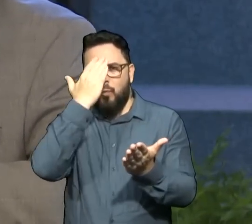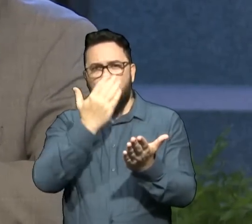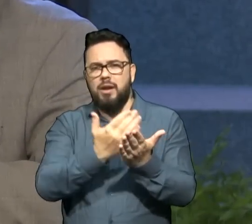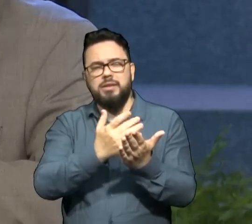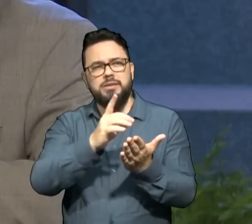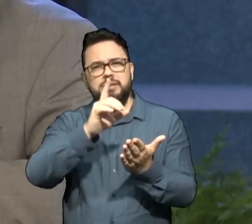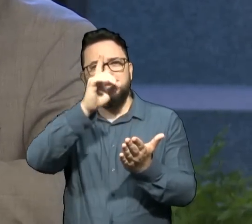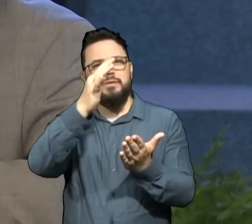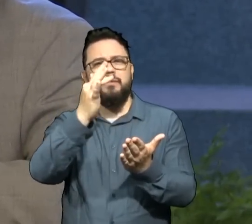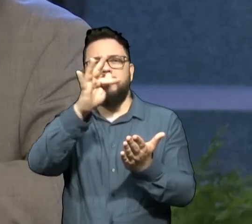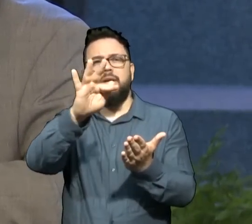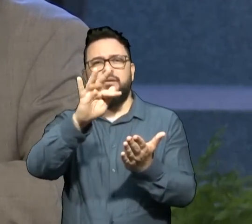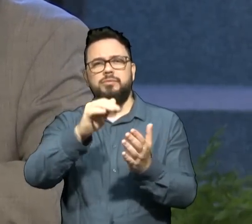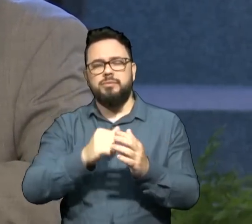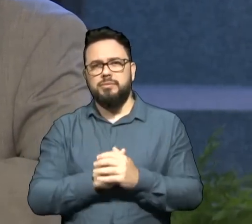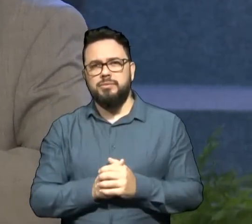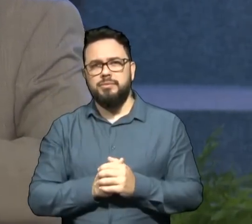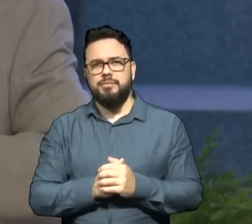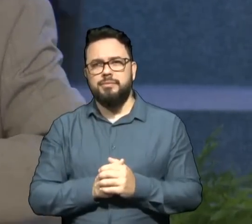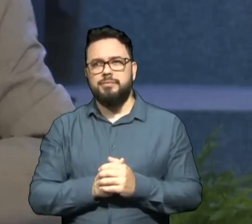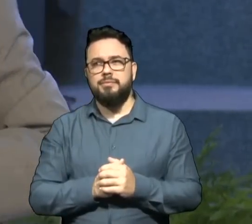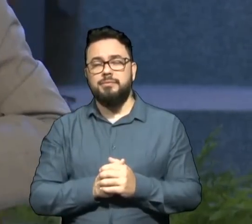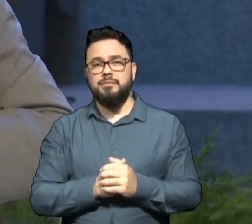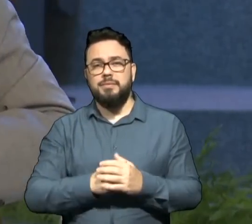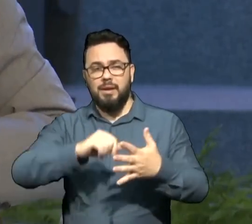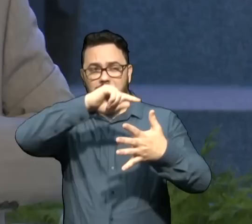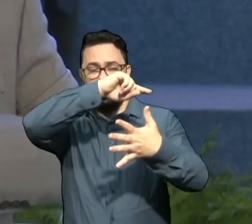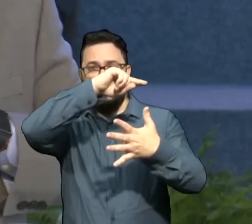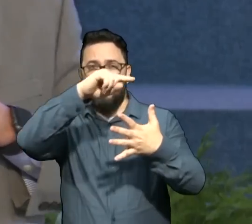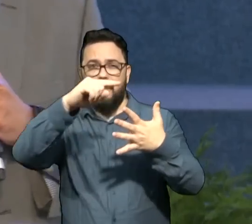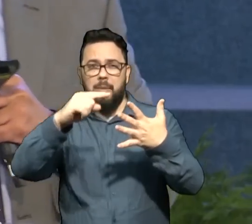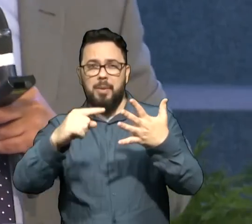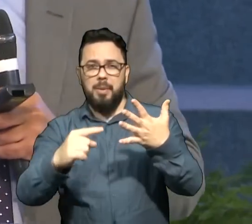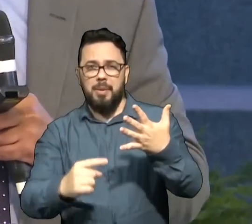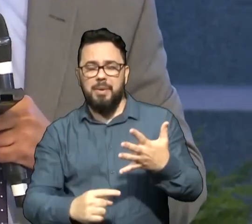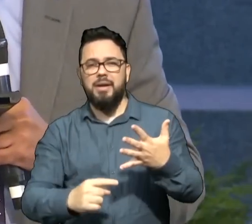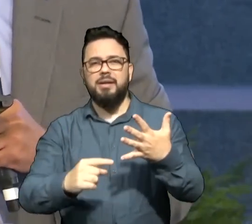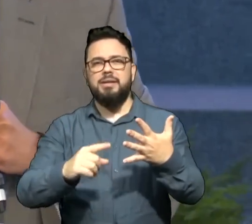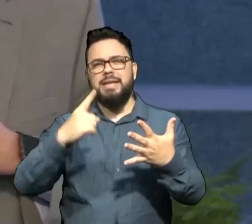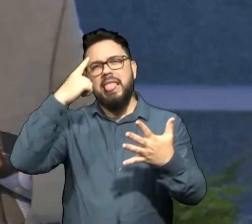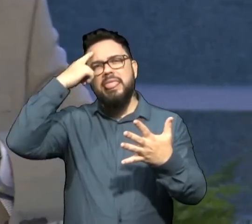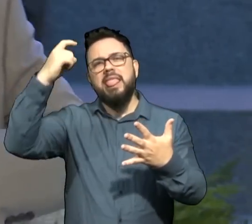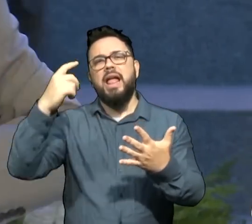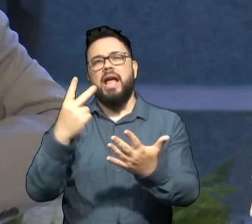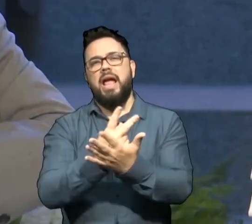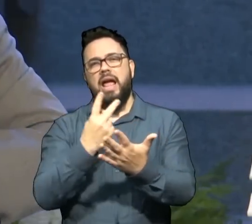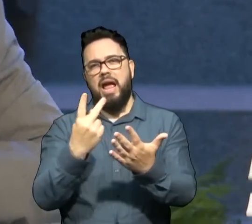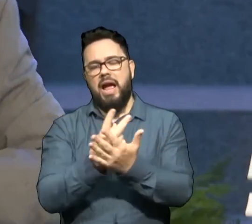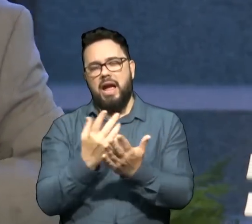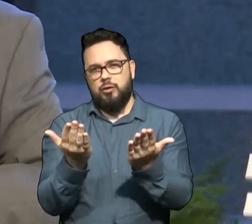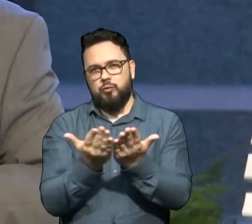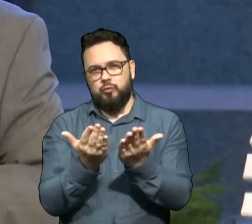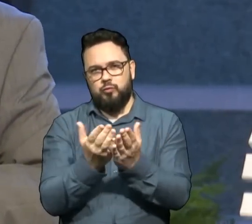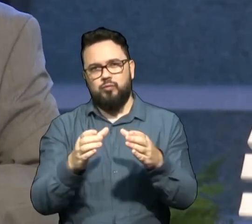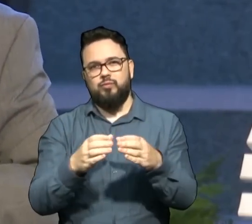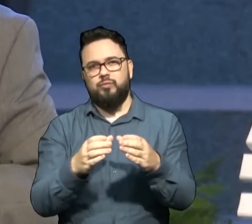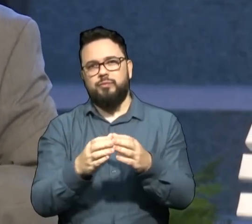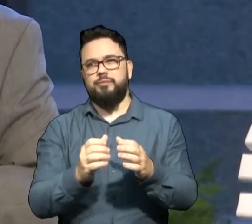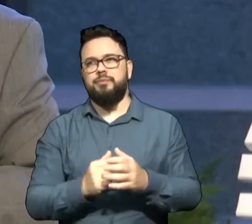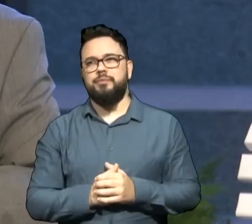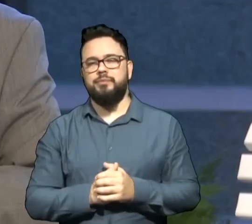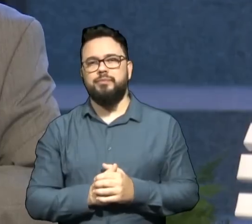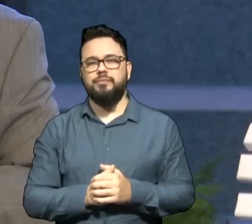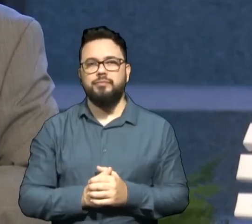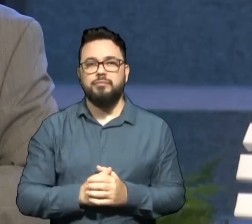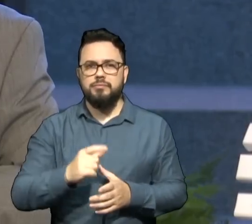deuses de Roma esta aqui era a principal divindade a de Éfeso a deusa Diana